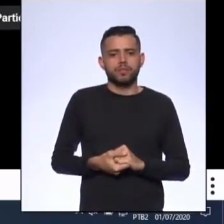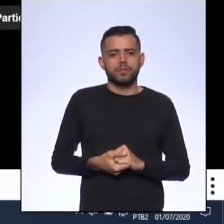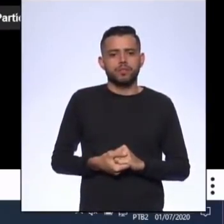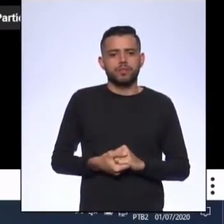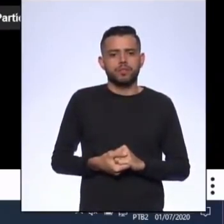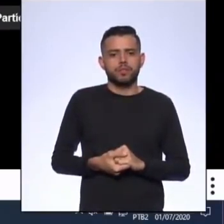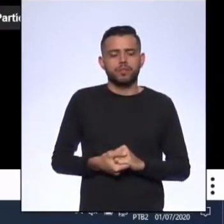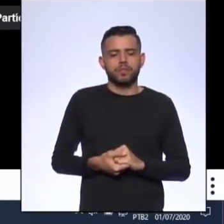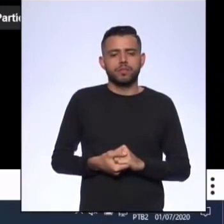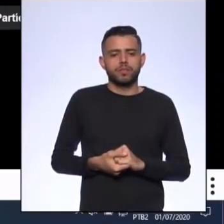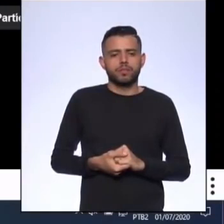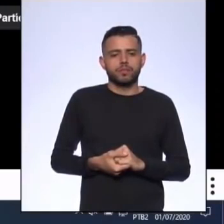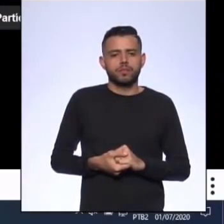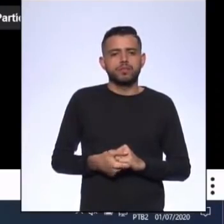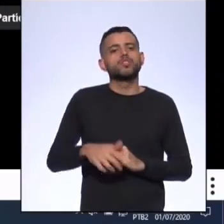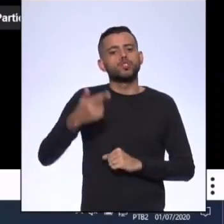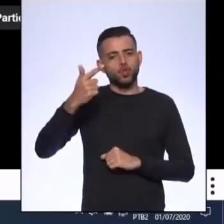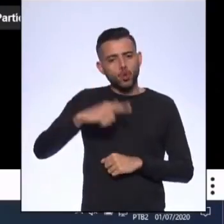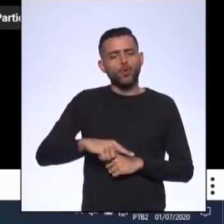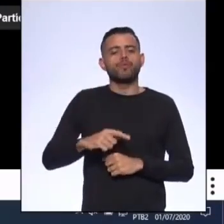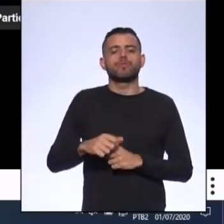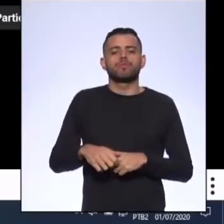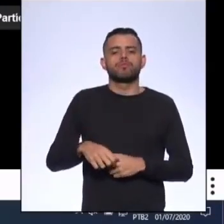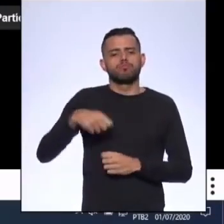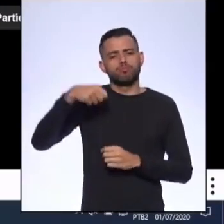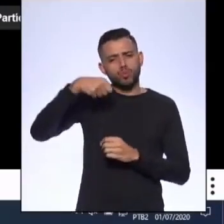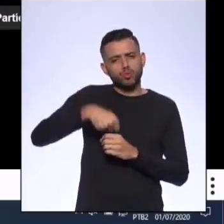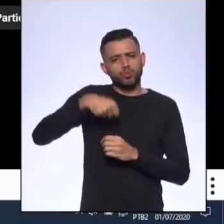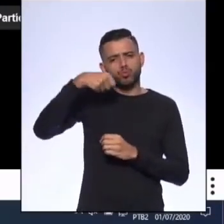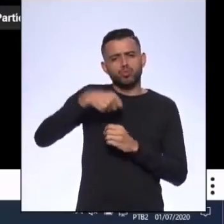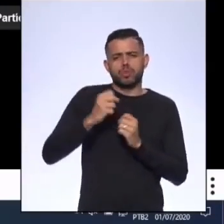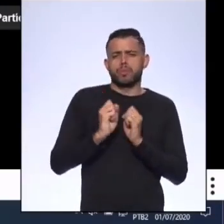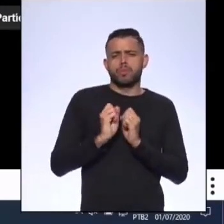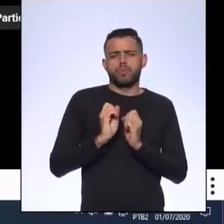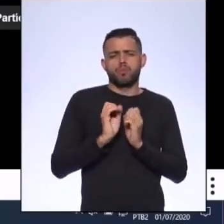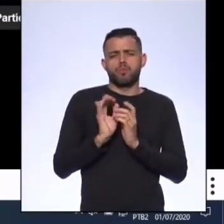as partículas aqui, ó. Vamos de novo colocar várias partículas,